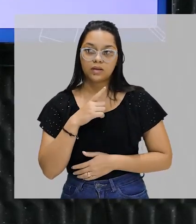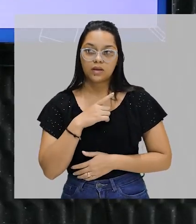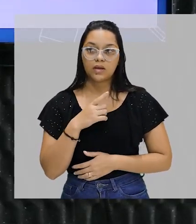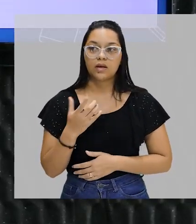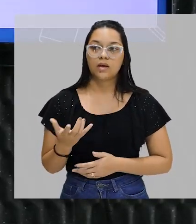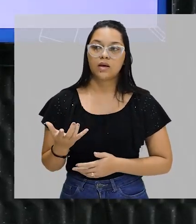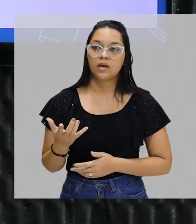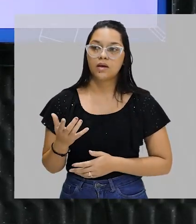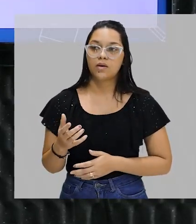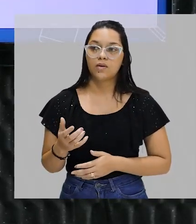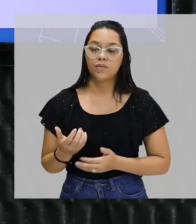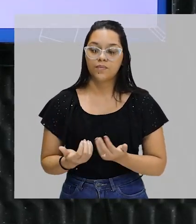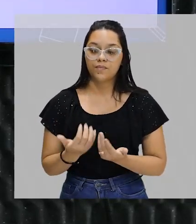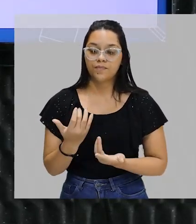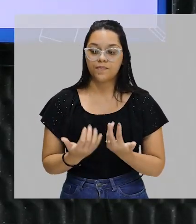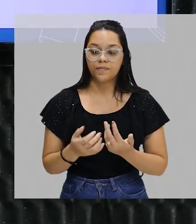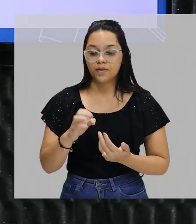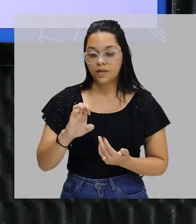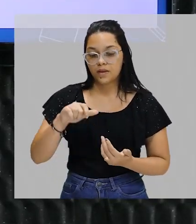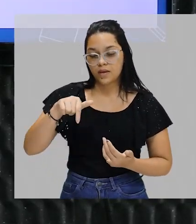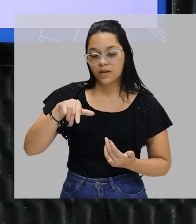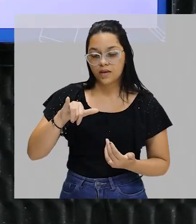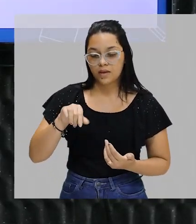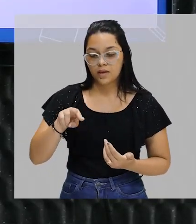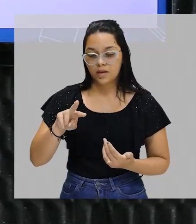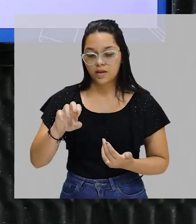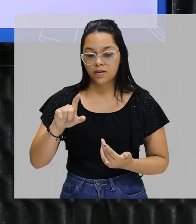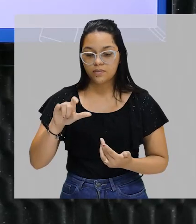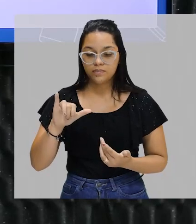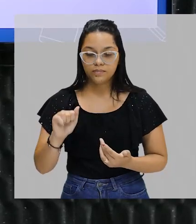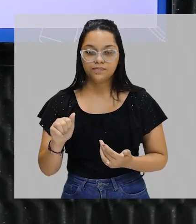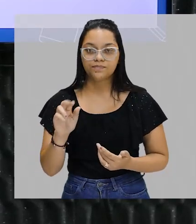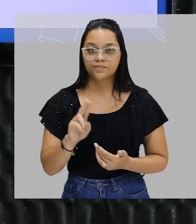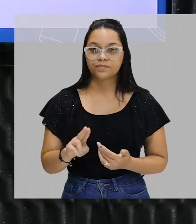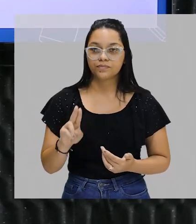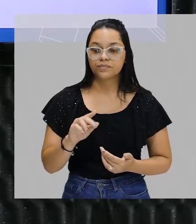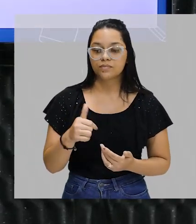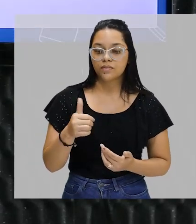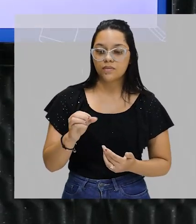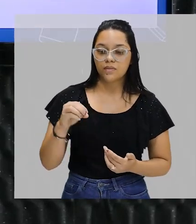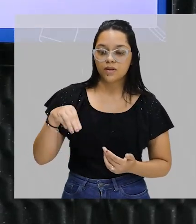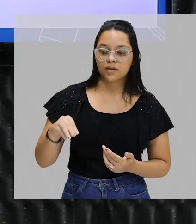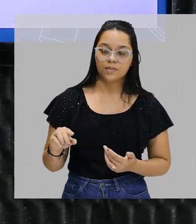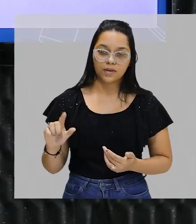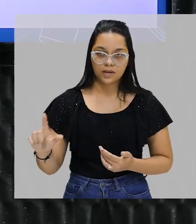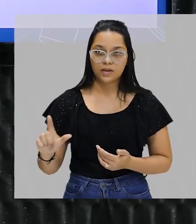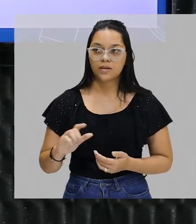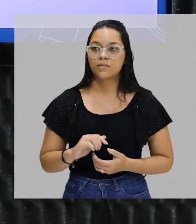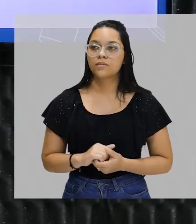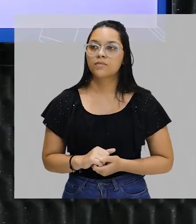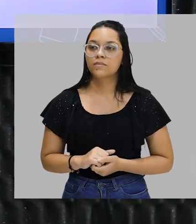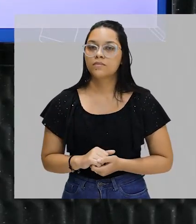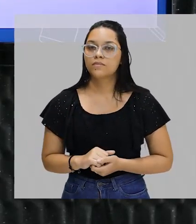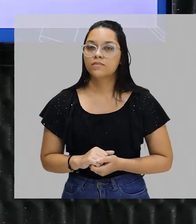aconteça o ponto de equivalência. Então foram utilizados 10 ml, certo?